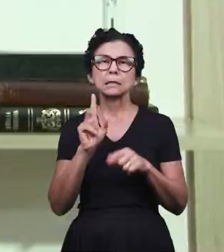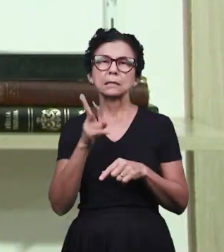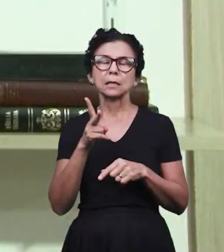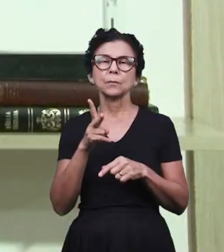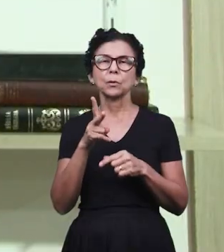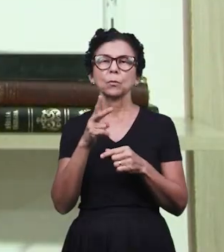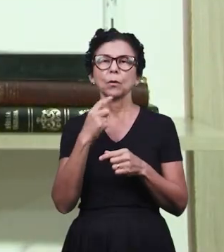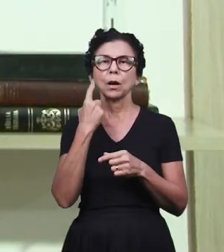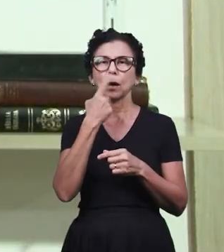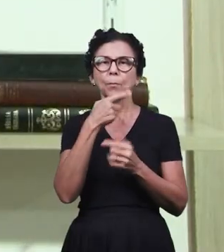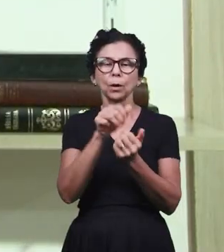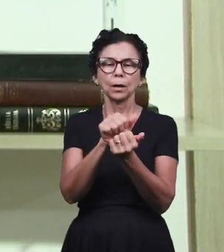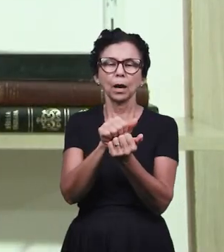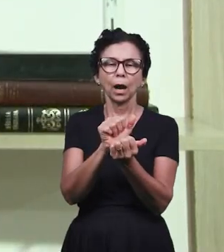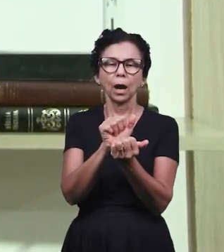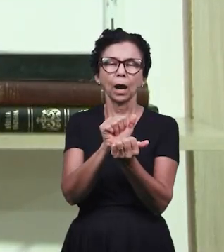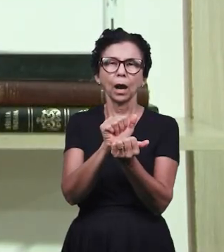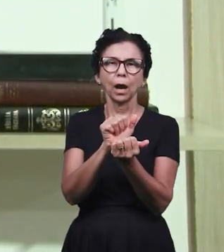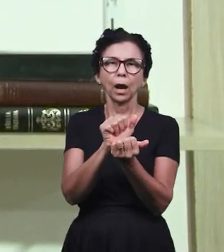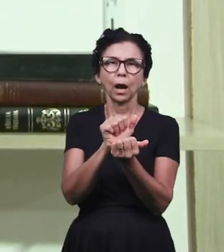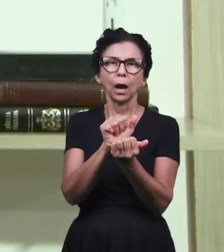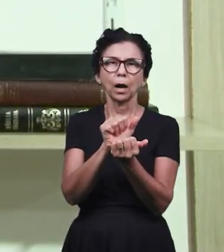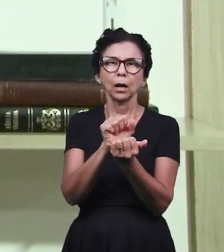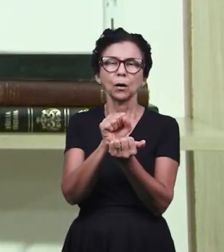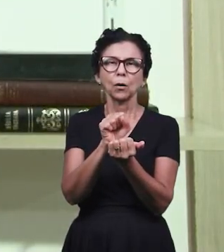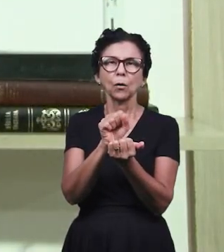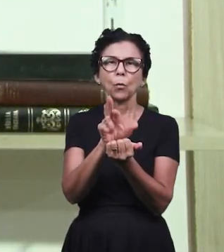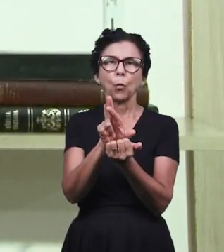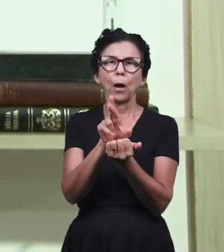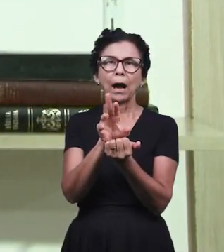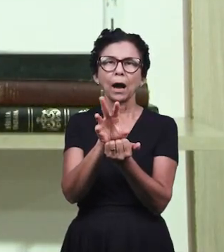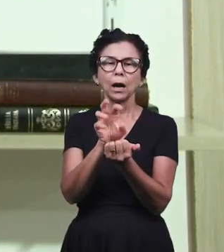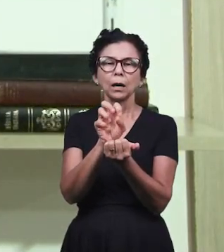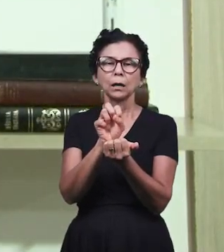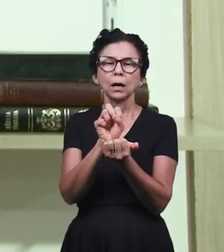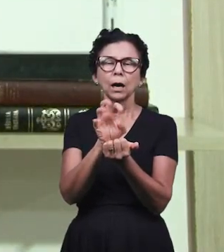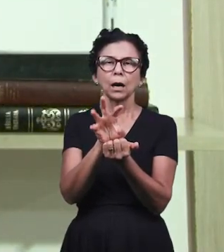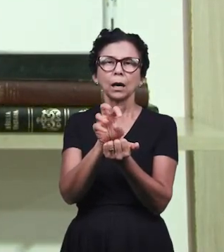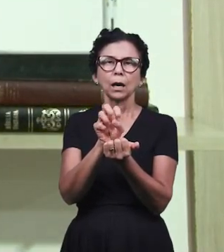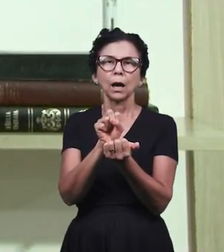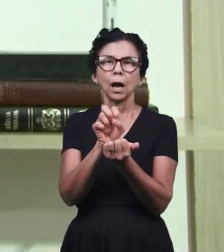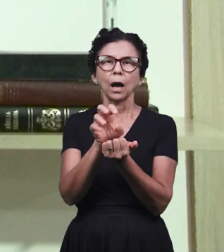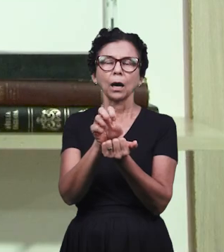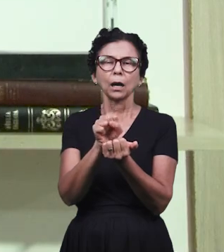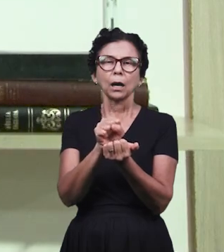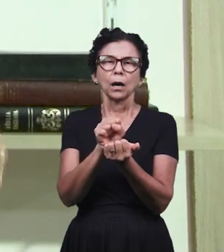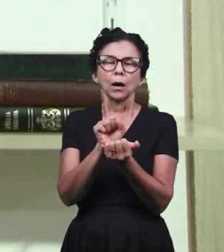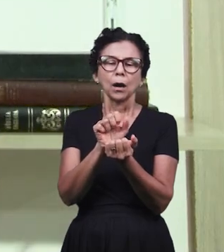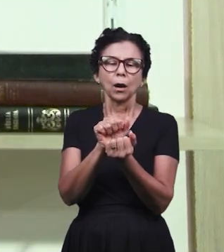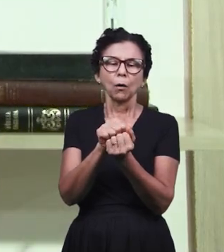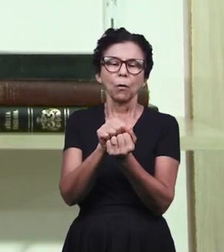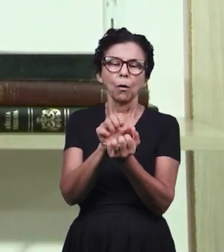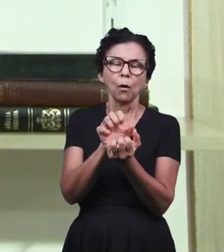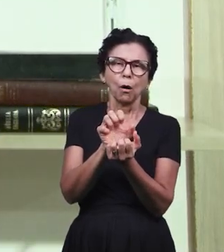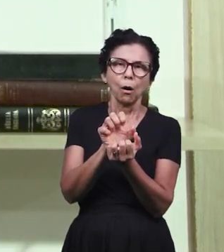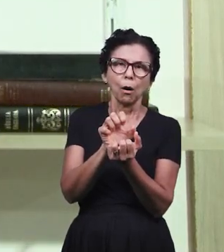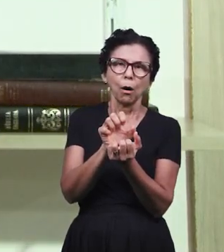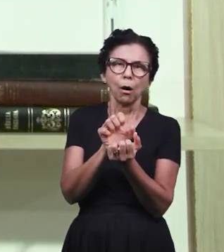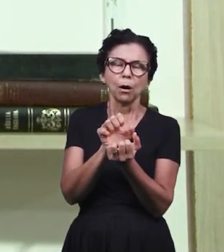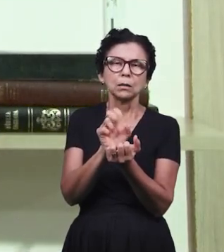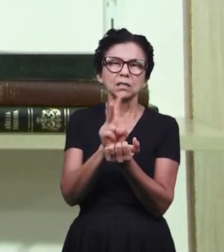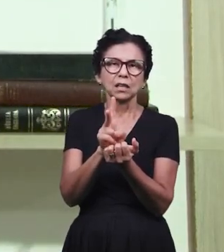boca. Então a amamentação tem esse papel fundamental de interferir em todos esses pontos